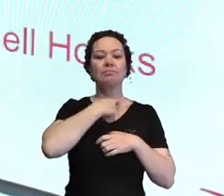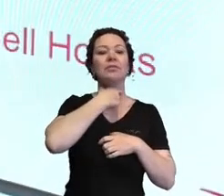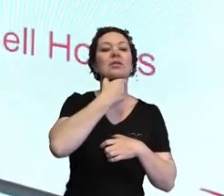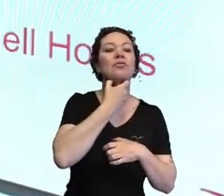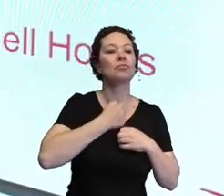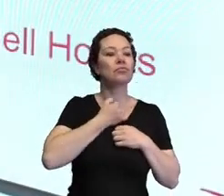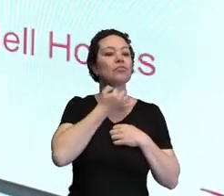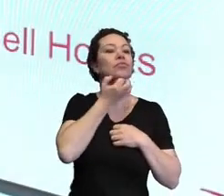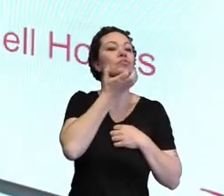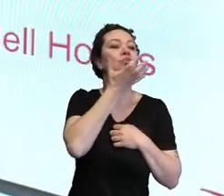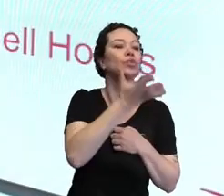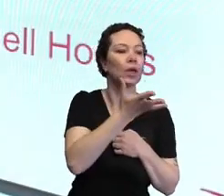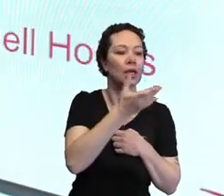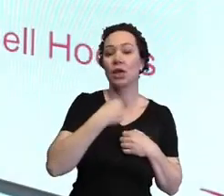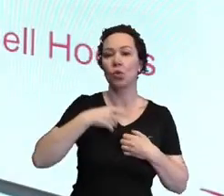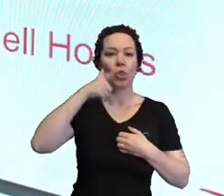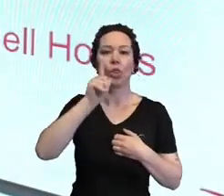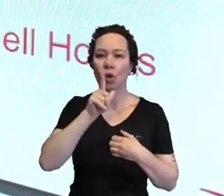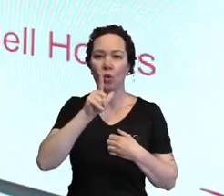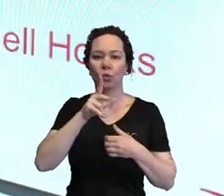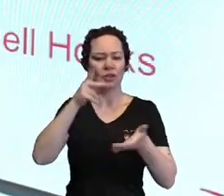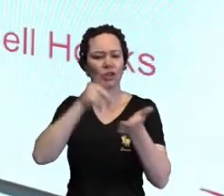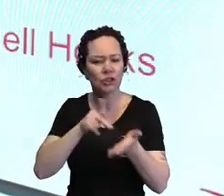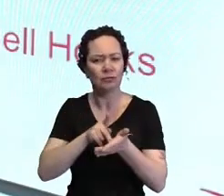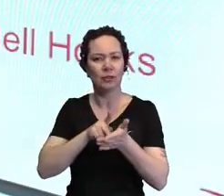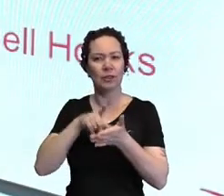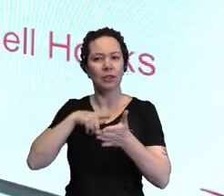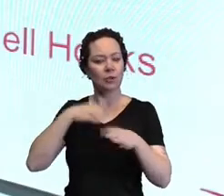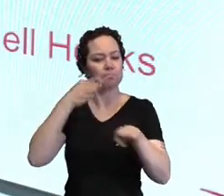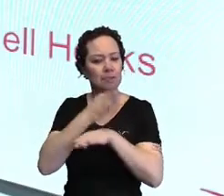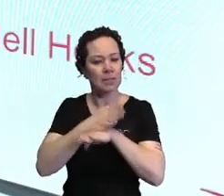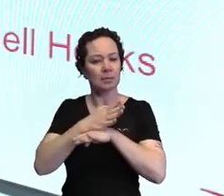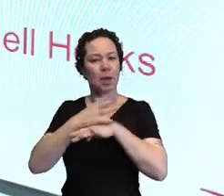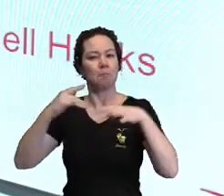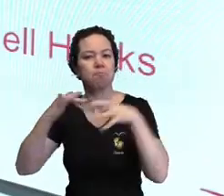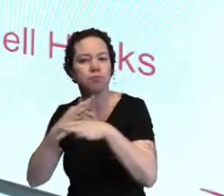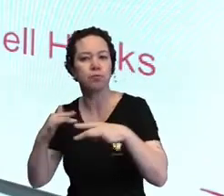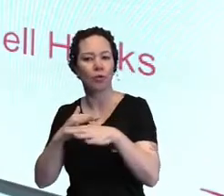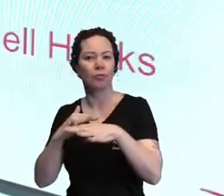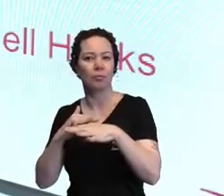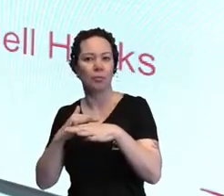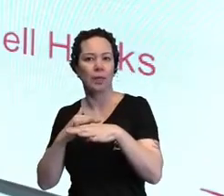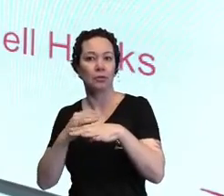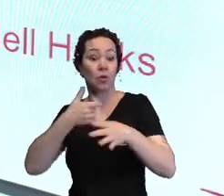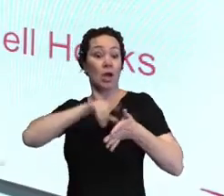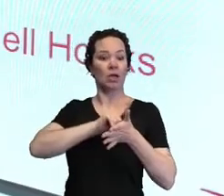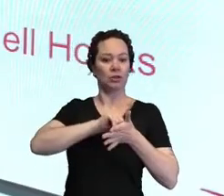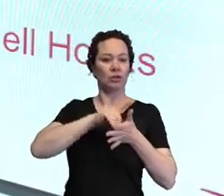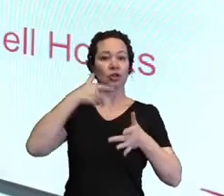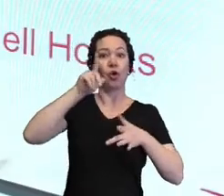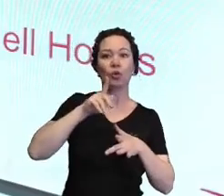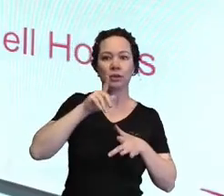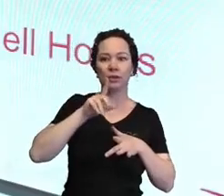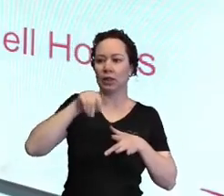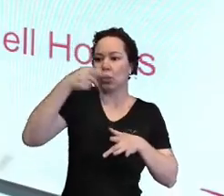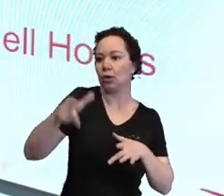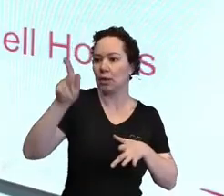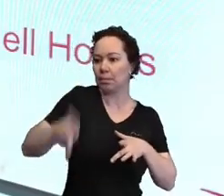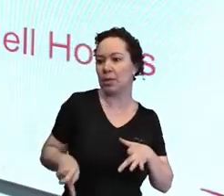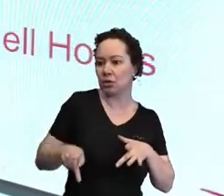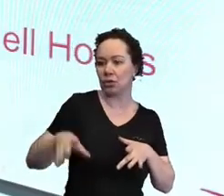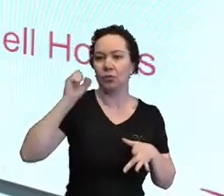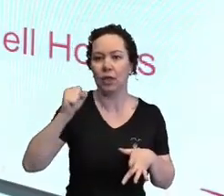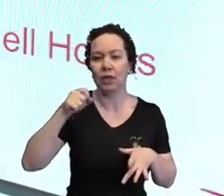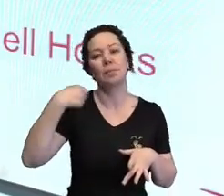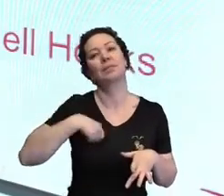enquanto eu não consegui pertencer verdadeiramente ao movimento antes de exigir que os outros me ouvissem eu presente eu precisei